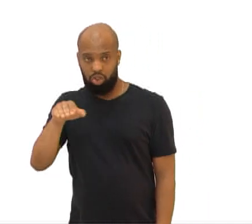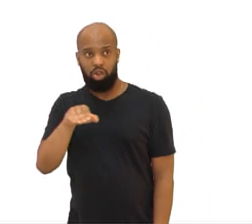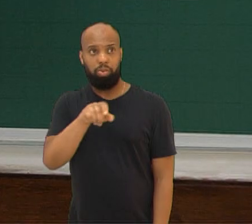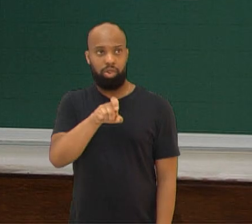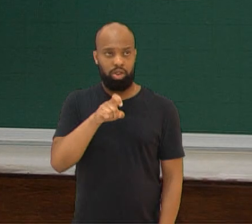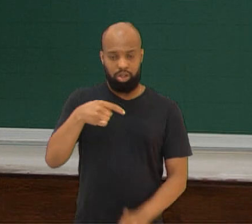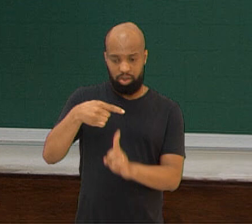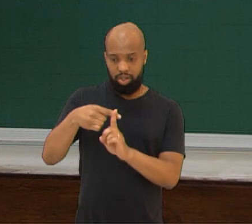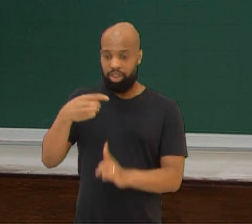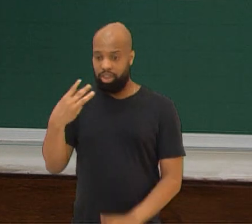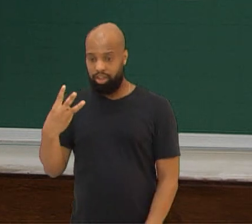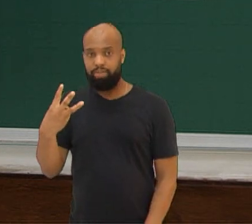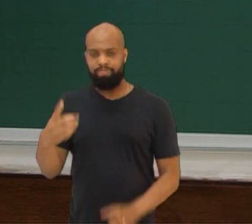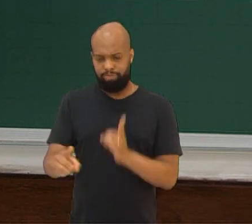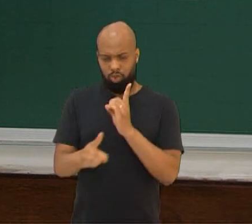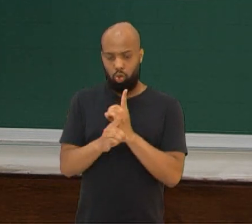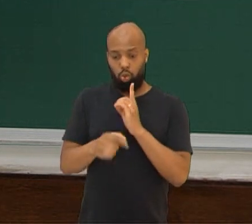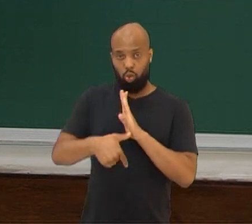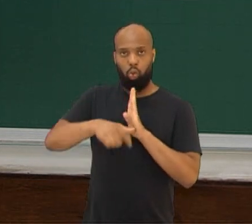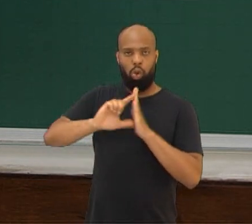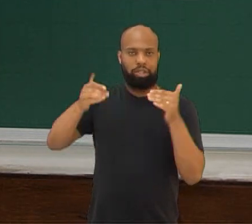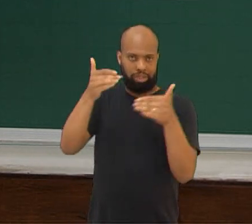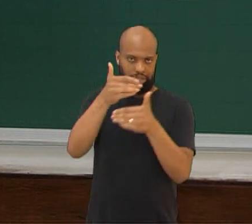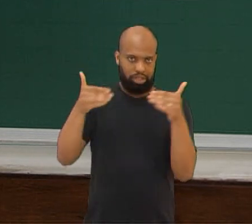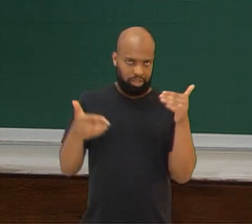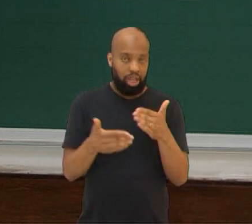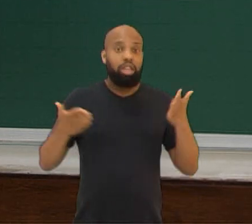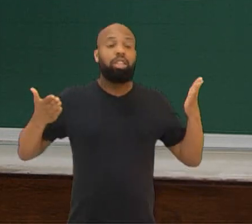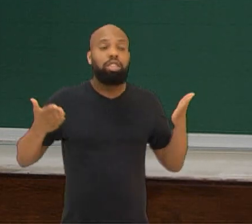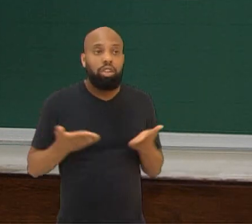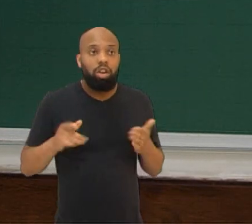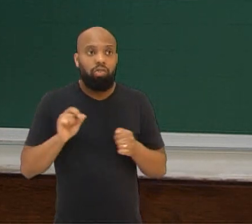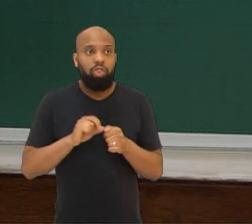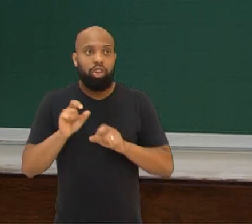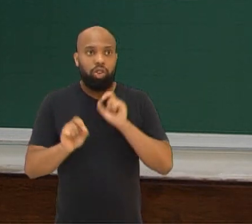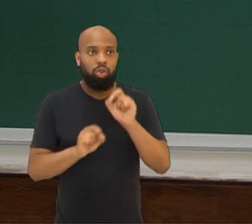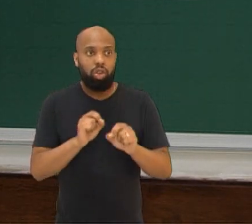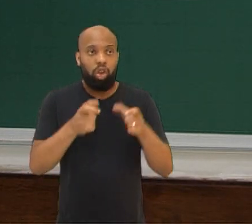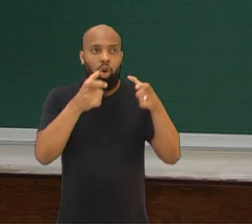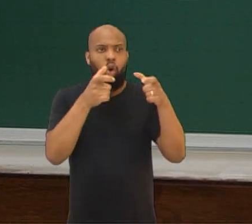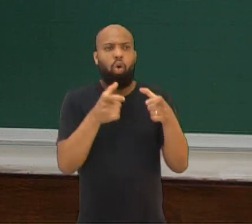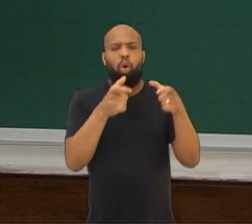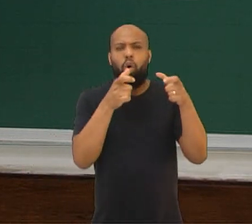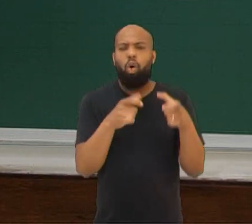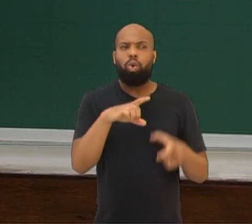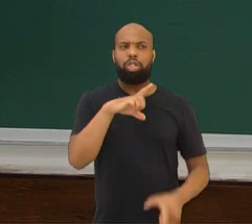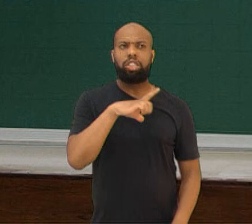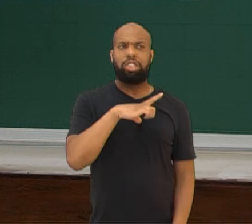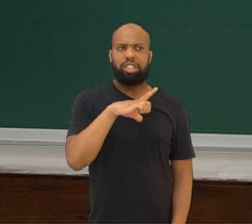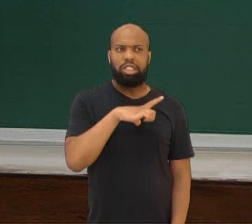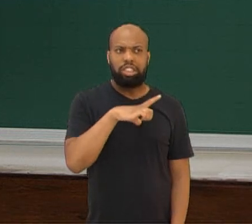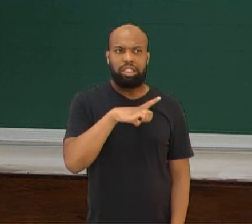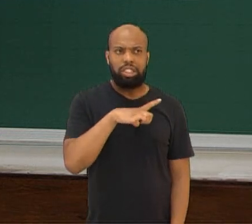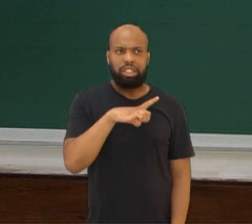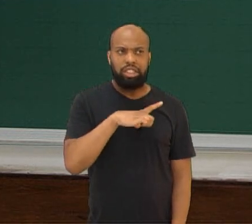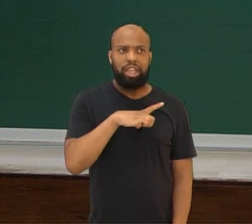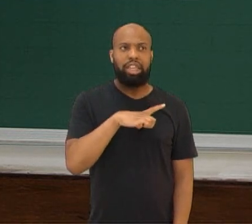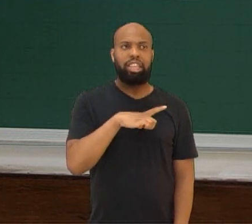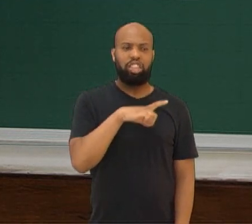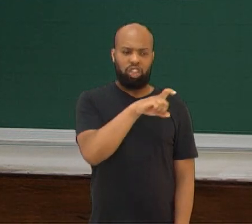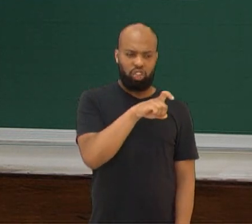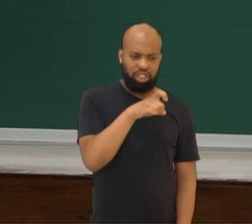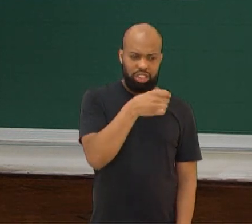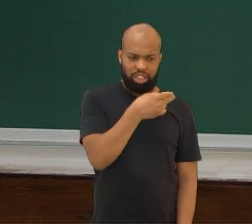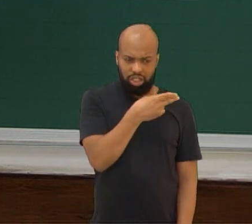Nós encontramos ela no slide anterior. Agora, eu substituo. Quando x for